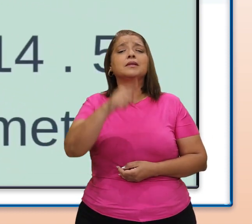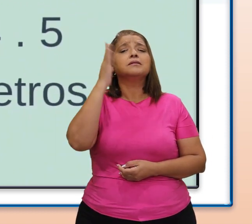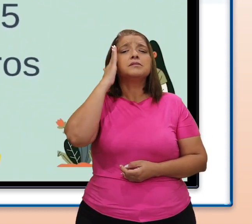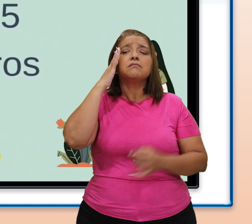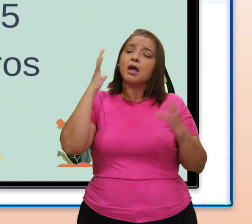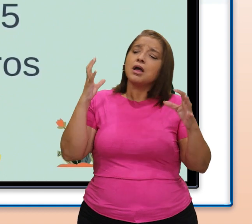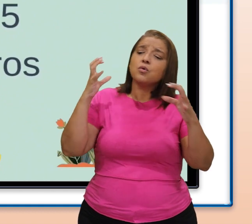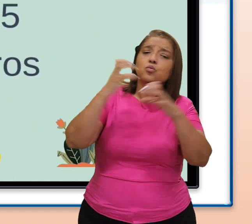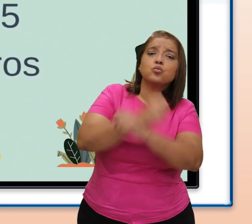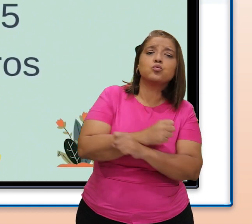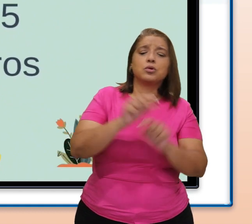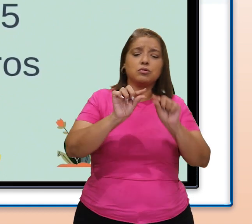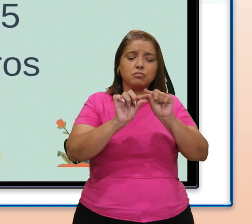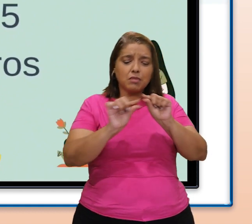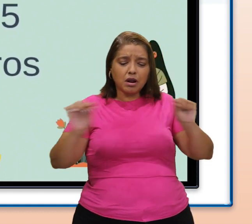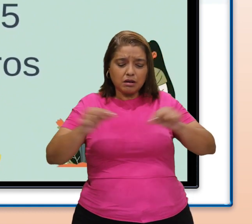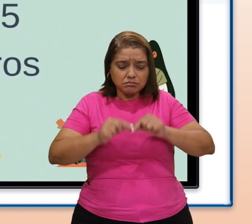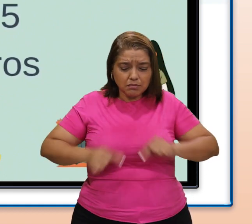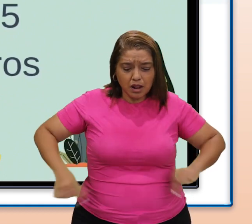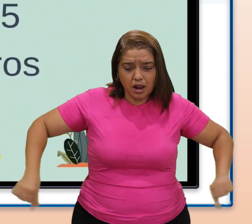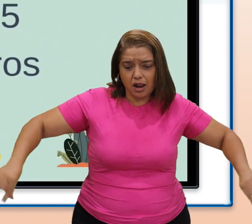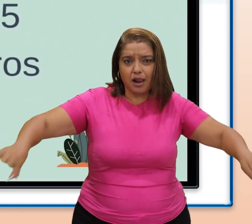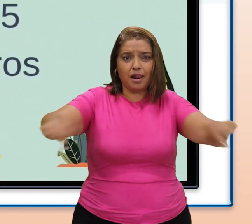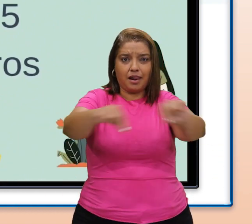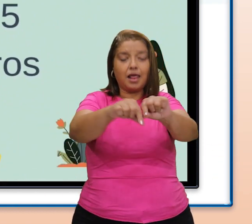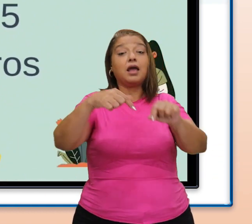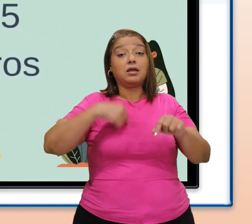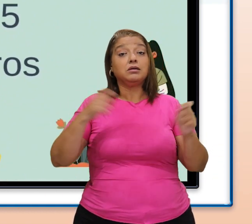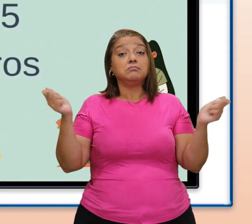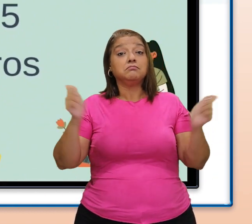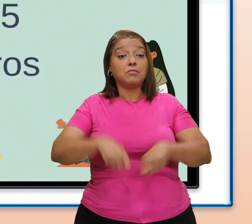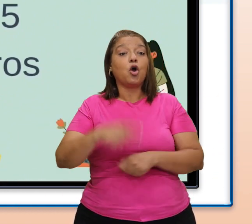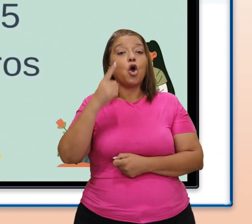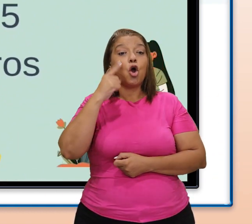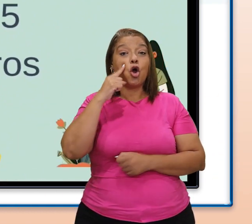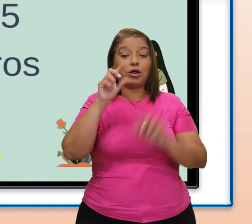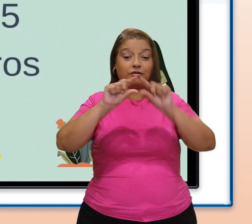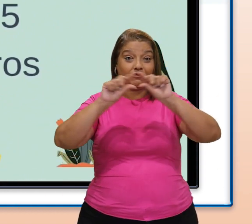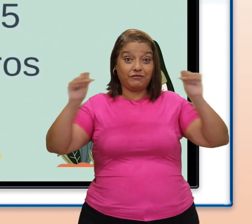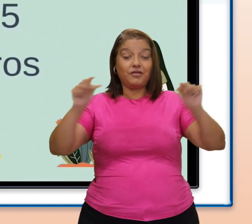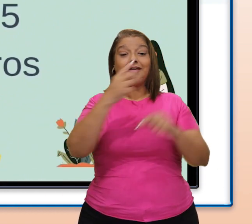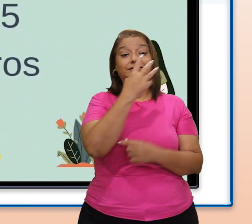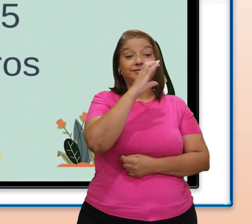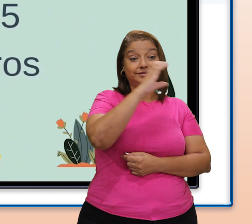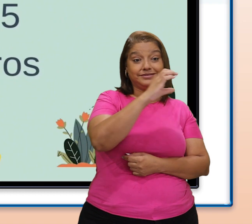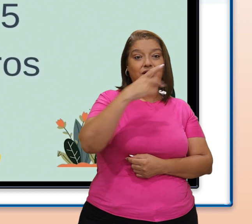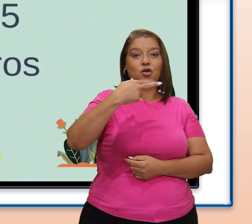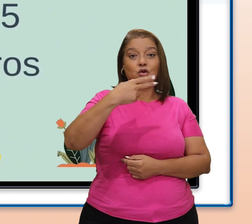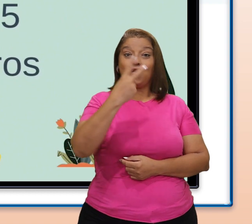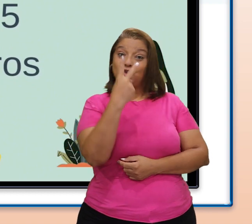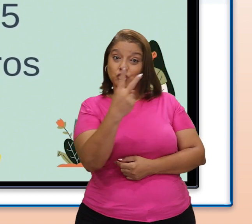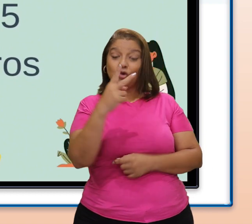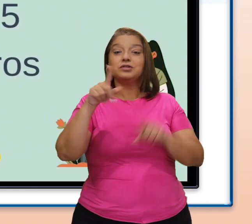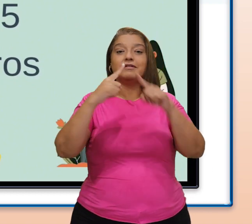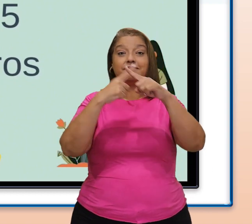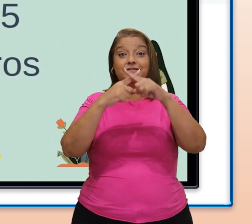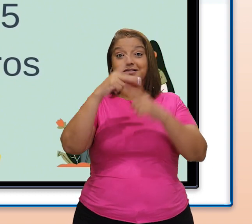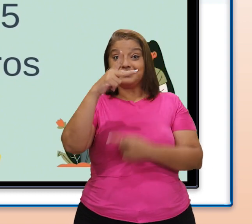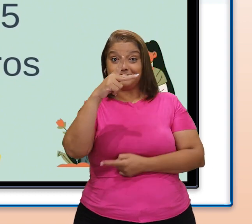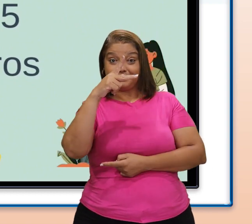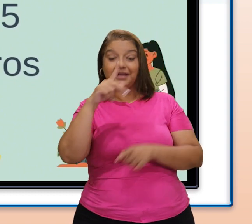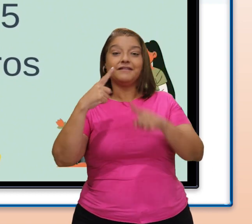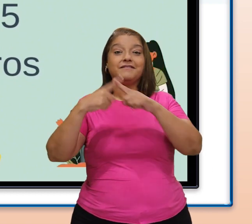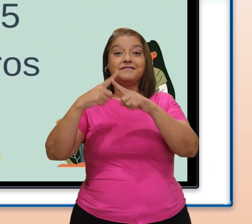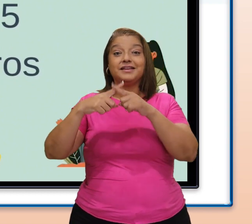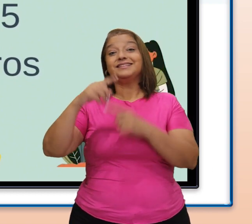Para calcular o comprimento do jardim, podemos usar a fórmula C igual a 2 vezes π vezes R,